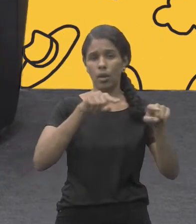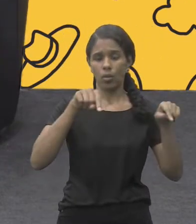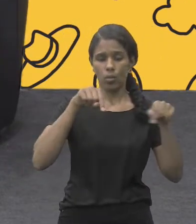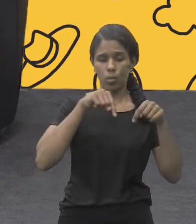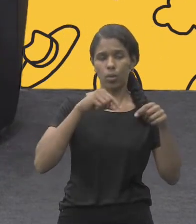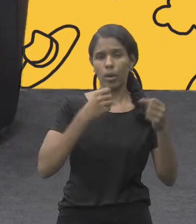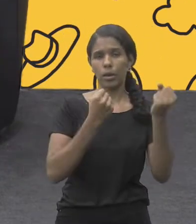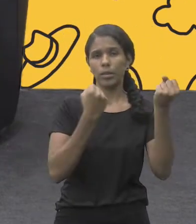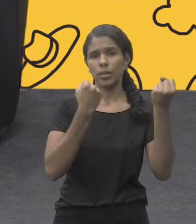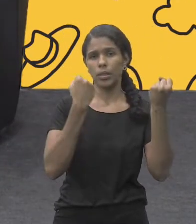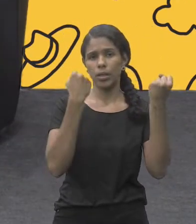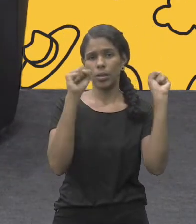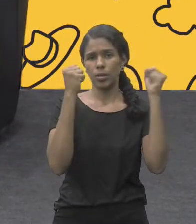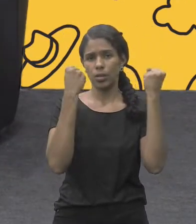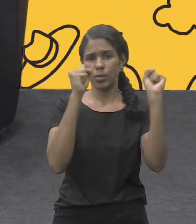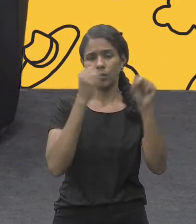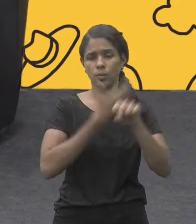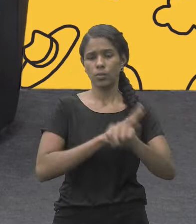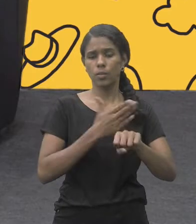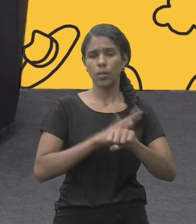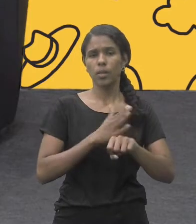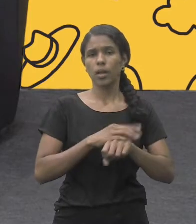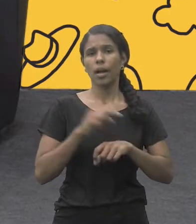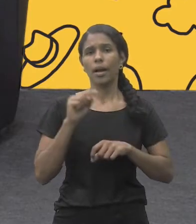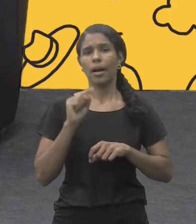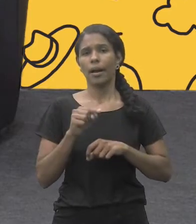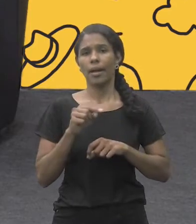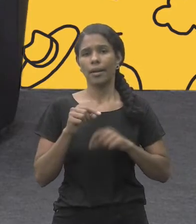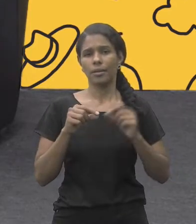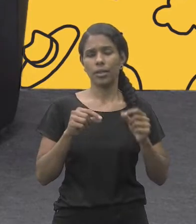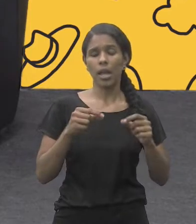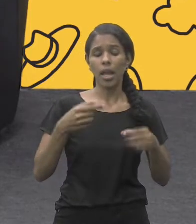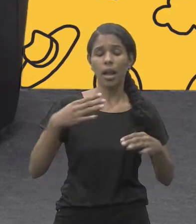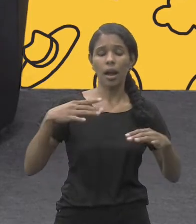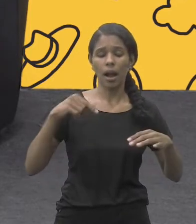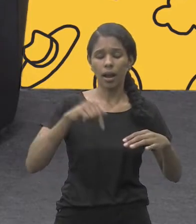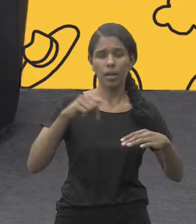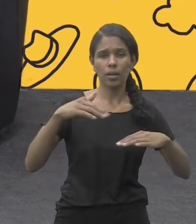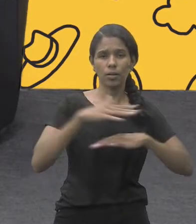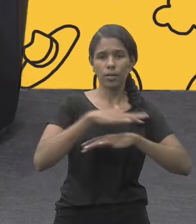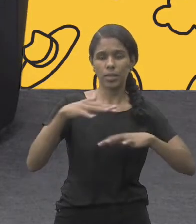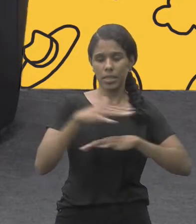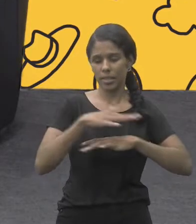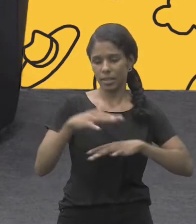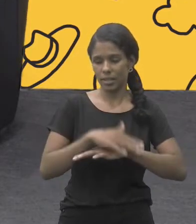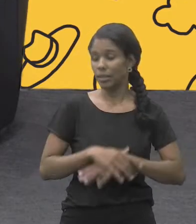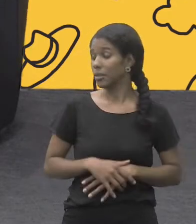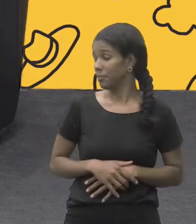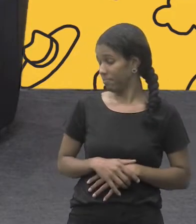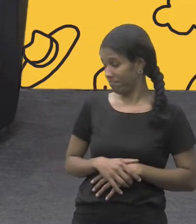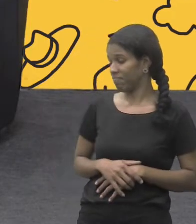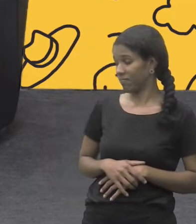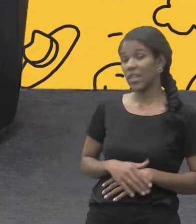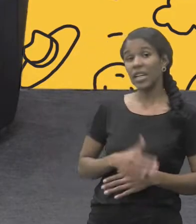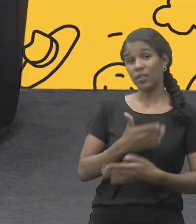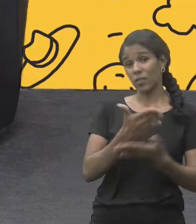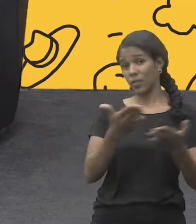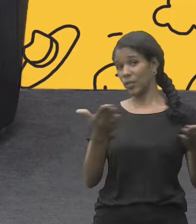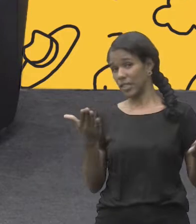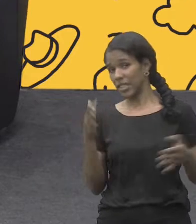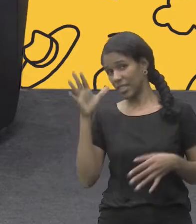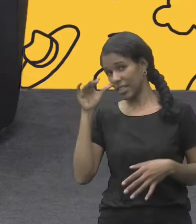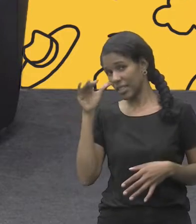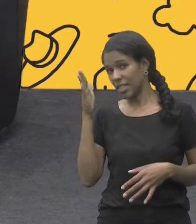direita, aí você vai chegar nela. Então vocês já sabem aí que tá assistindo. Vai lá na